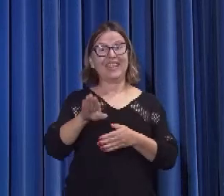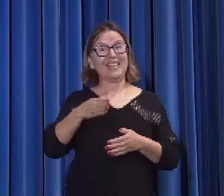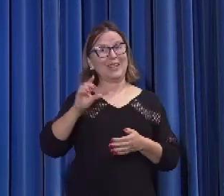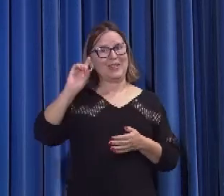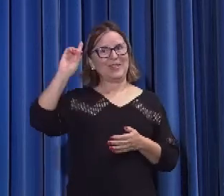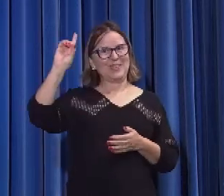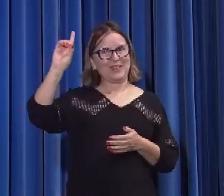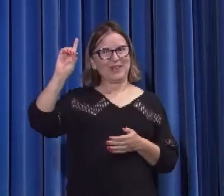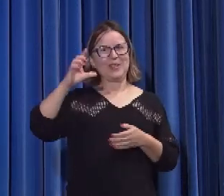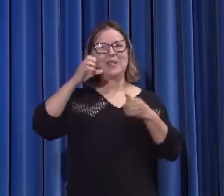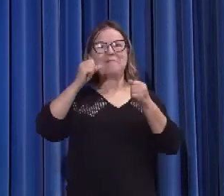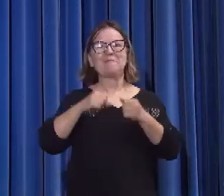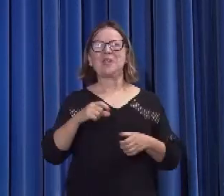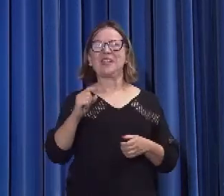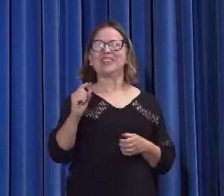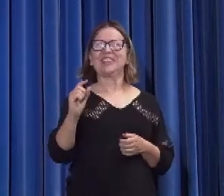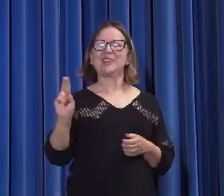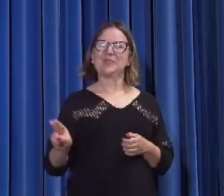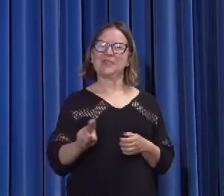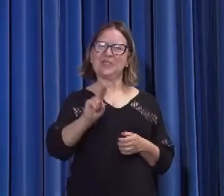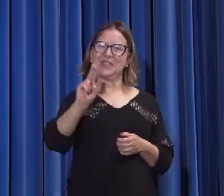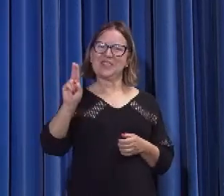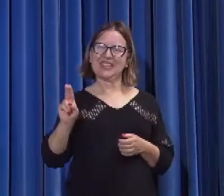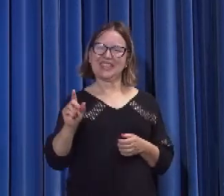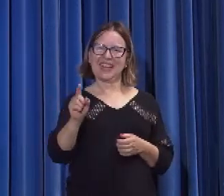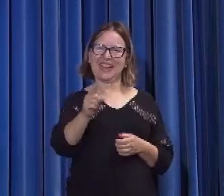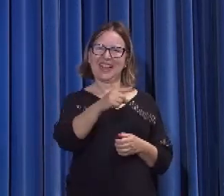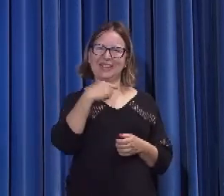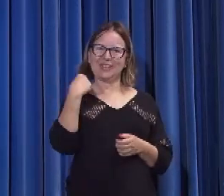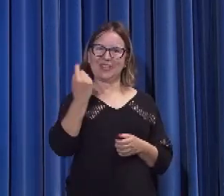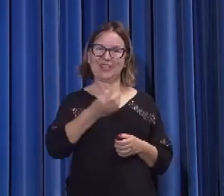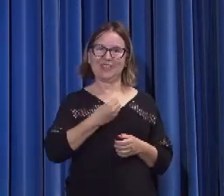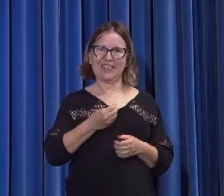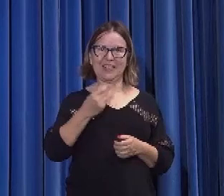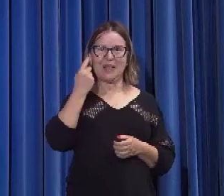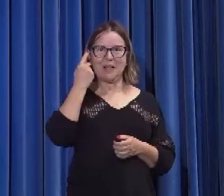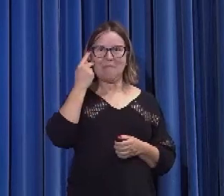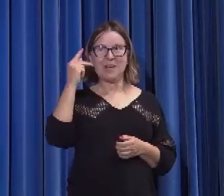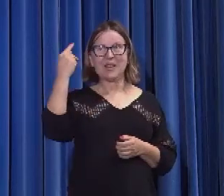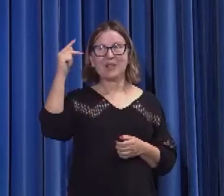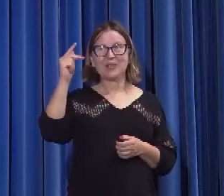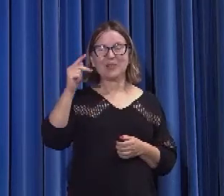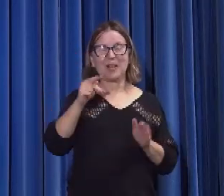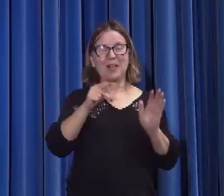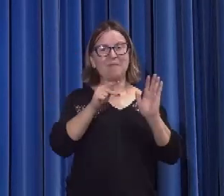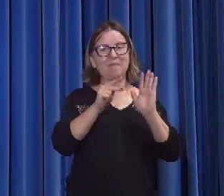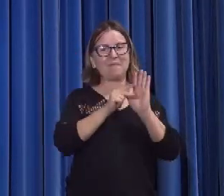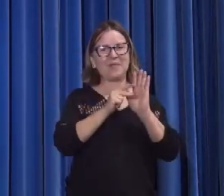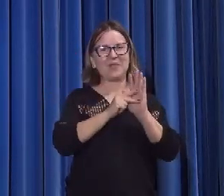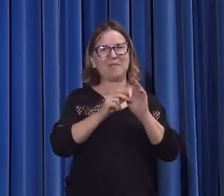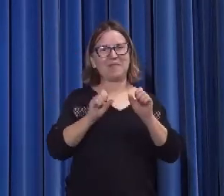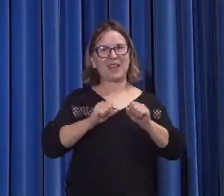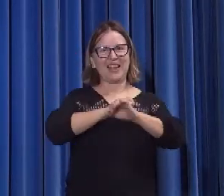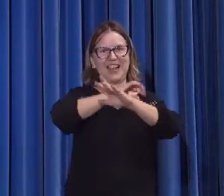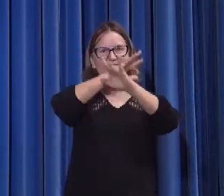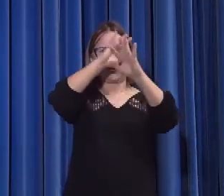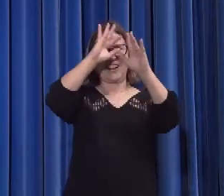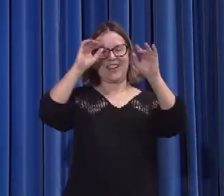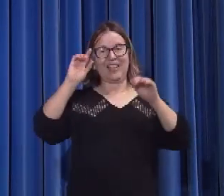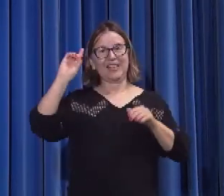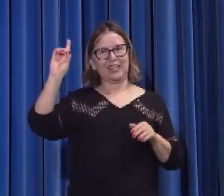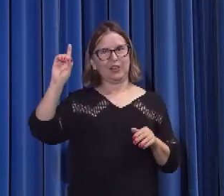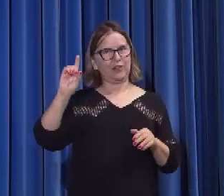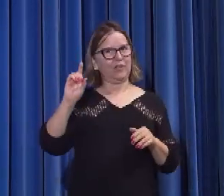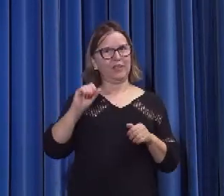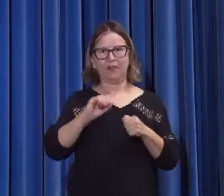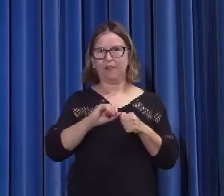coisas por meio de nossas vidas para a sua própria glória. Ele não vai fazer grandes coisas para você. Ele vai fazer grandes